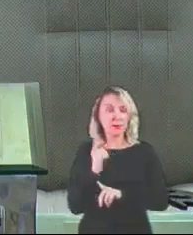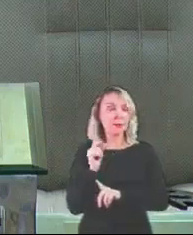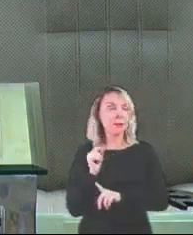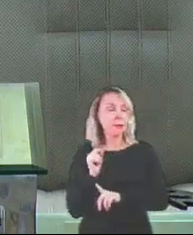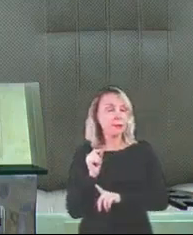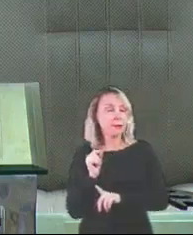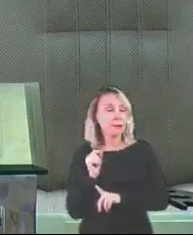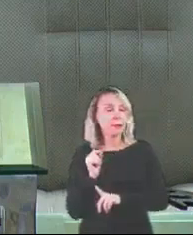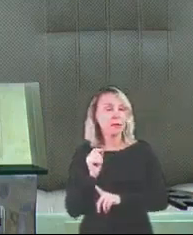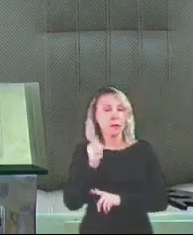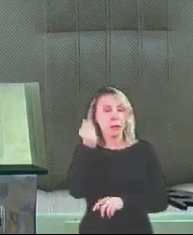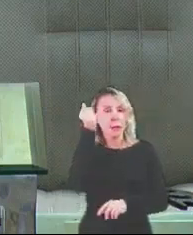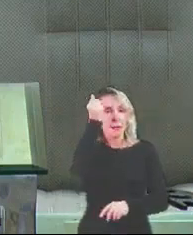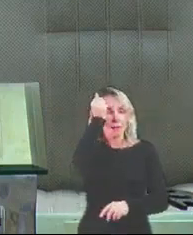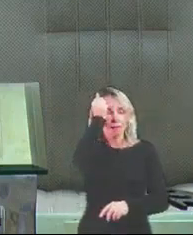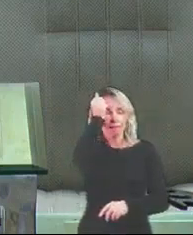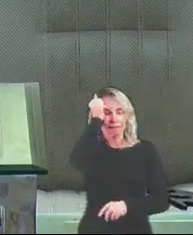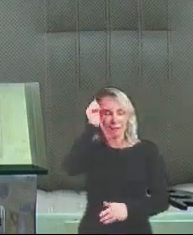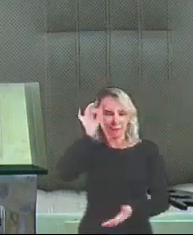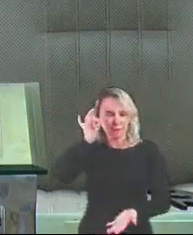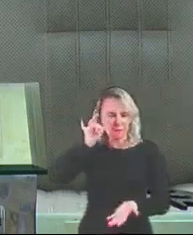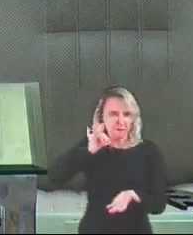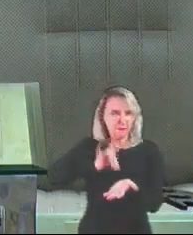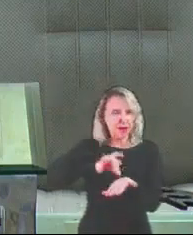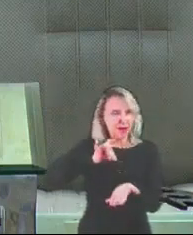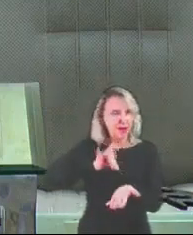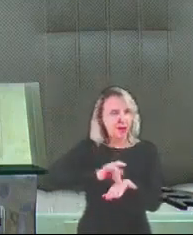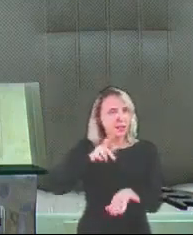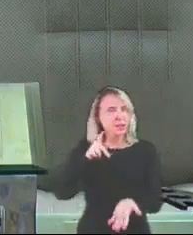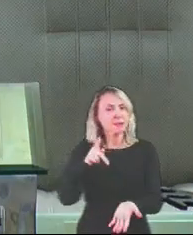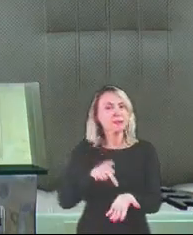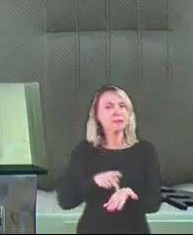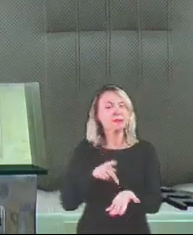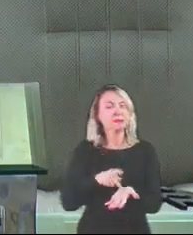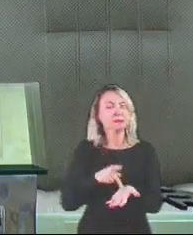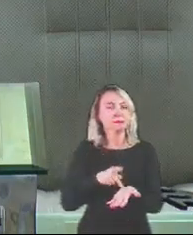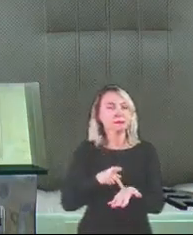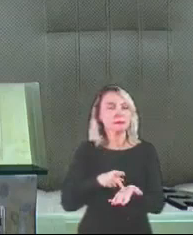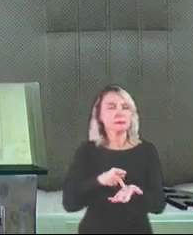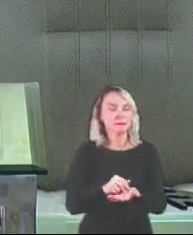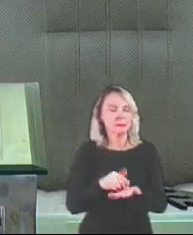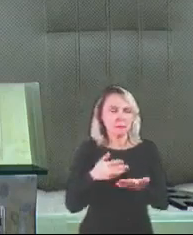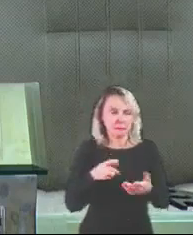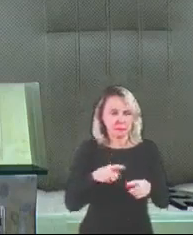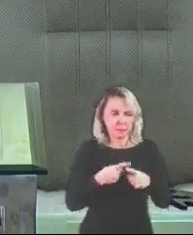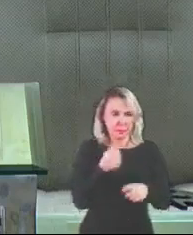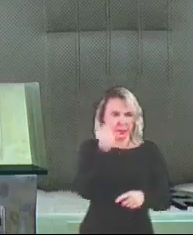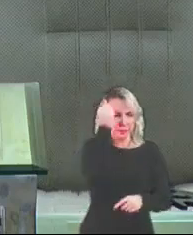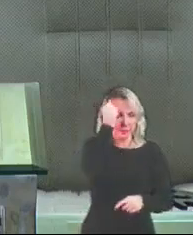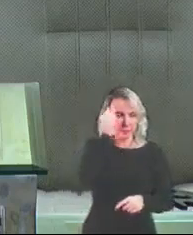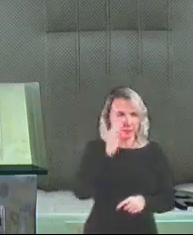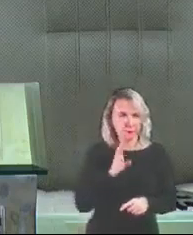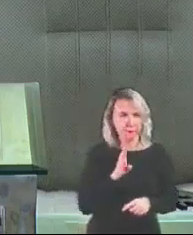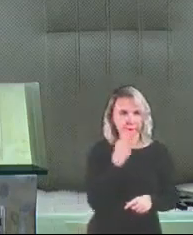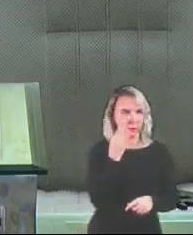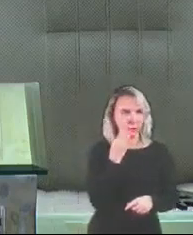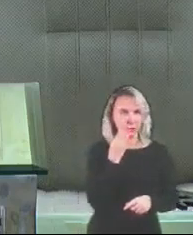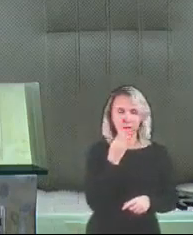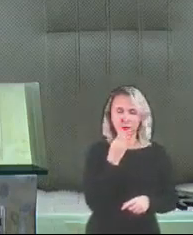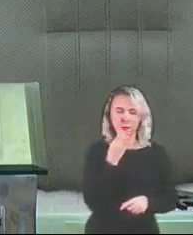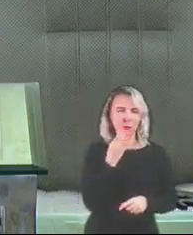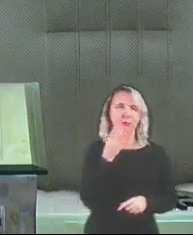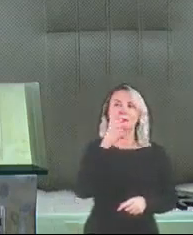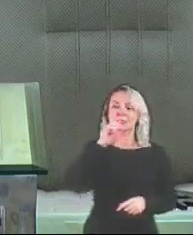de aparência. Deus quer um arrependimento sincero na presença do Senhor. Deus vai pedir que o povo rasgue o